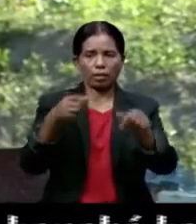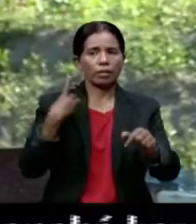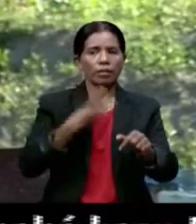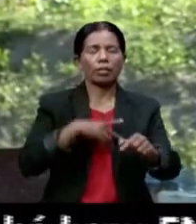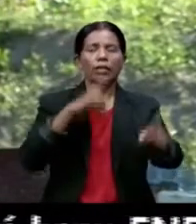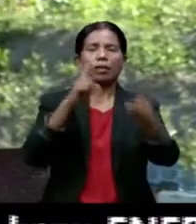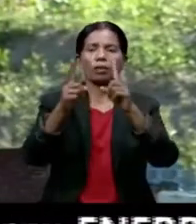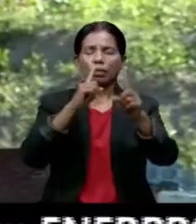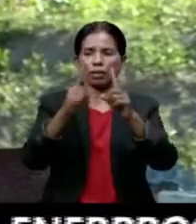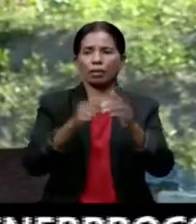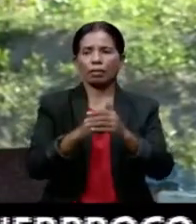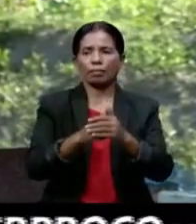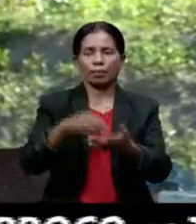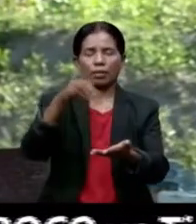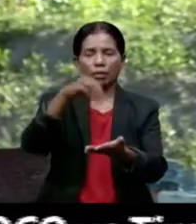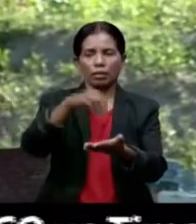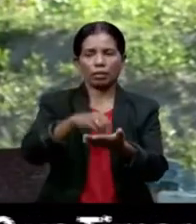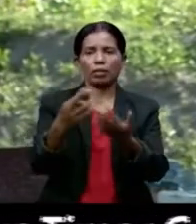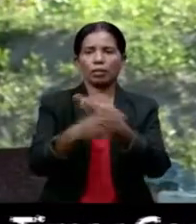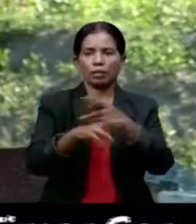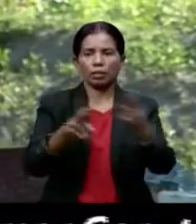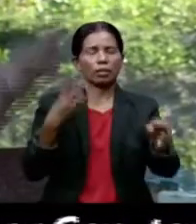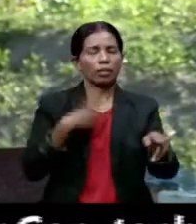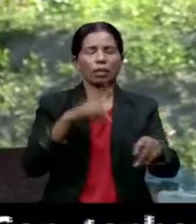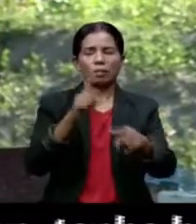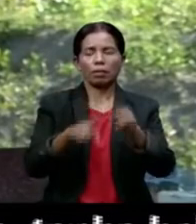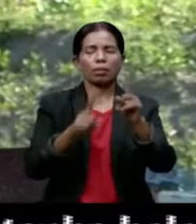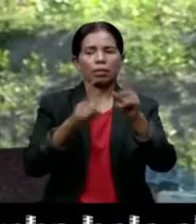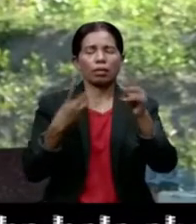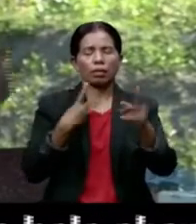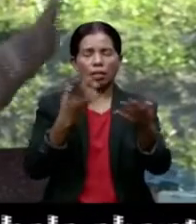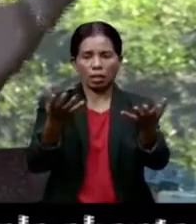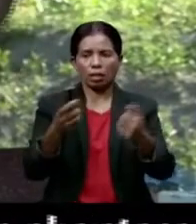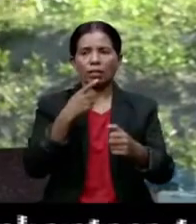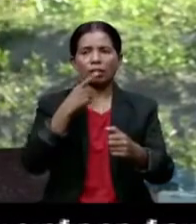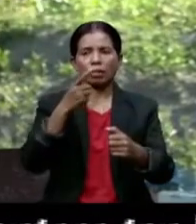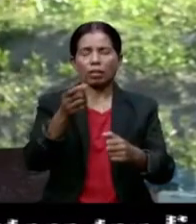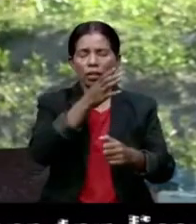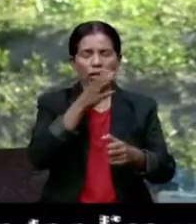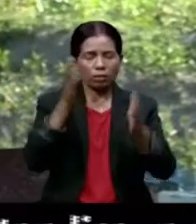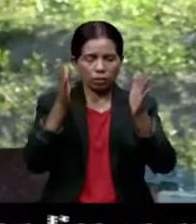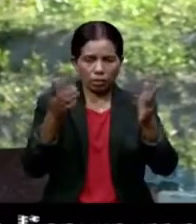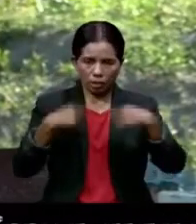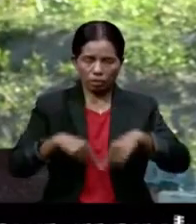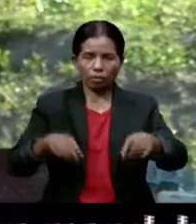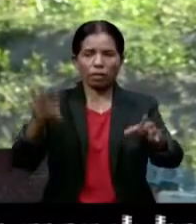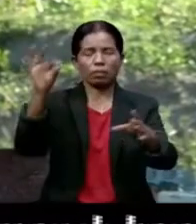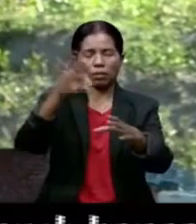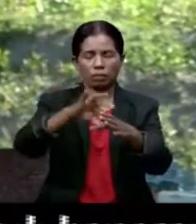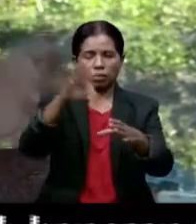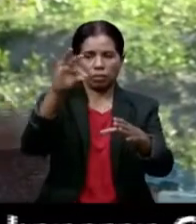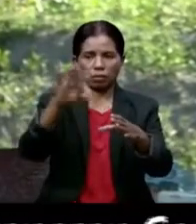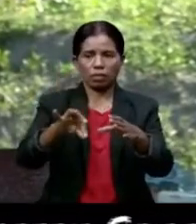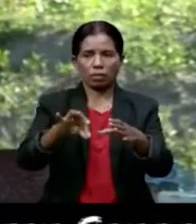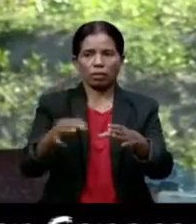kulia investimento o resultado ni travel kulia quando ita kare encoraja agricultor sira fila ba ba sama